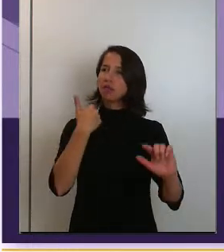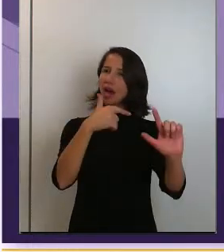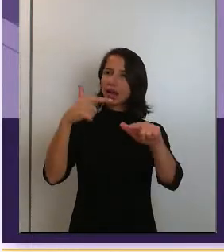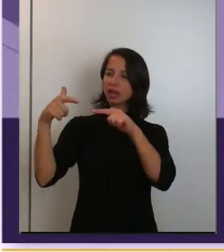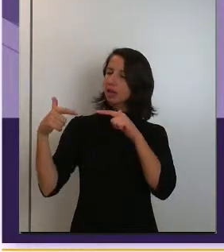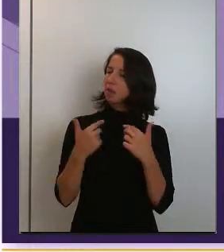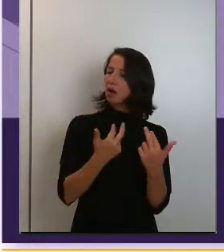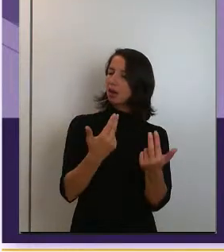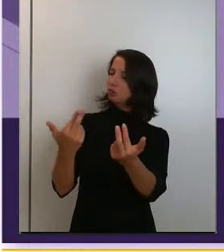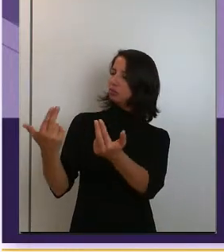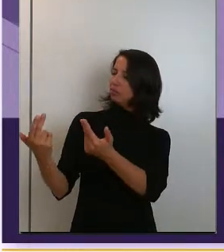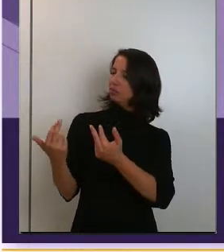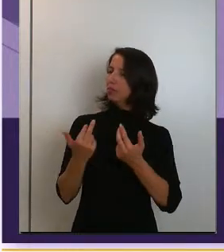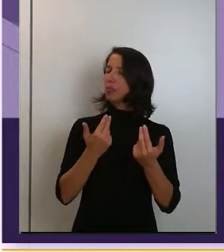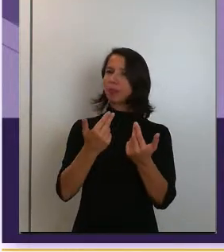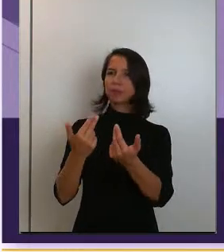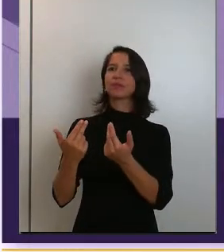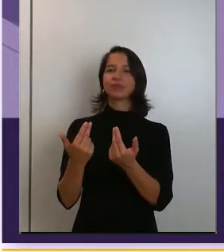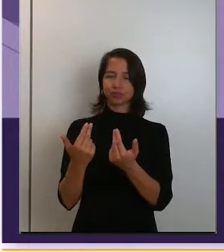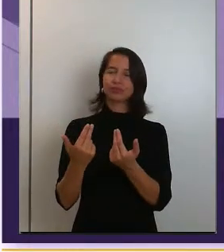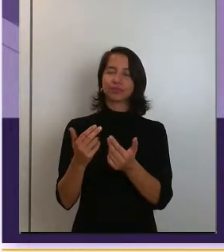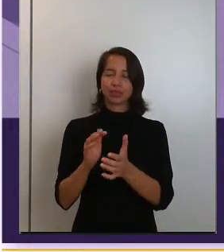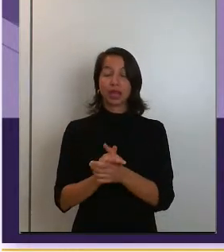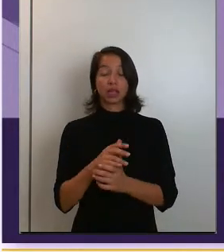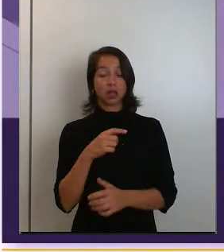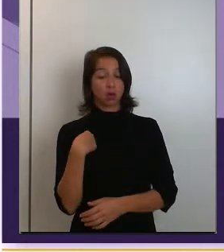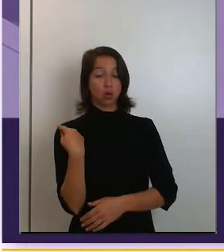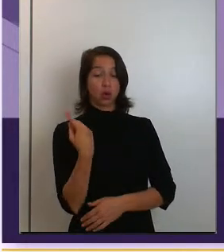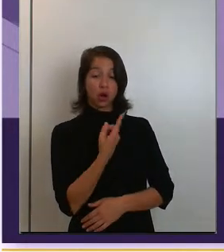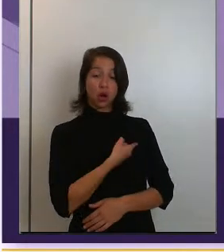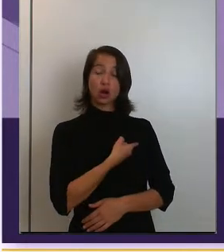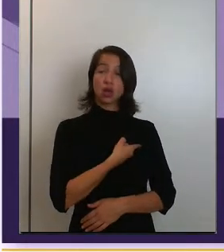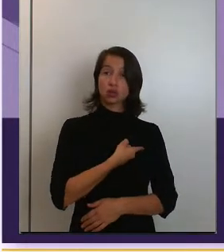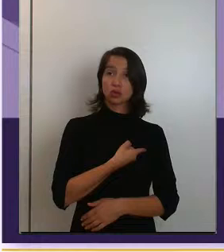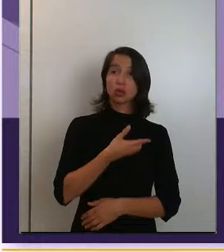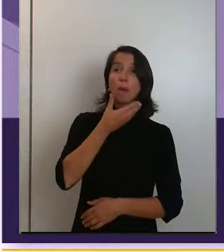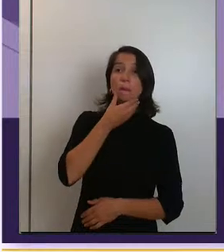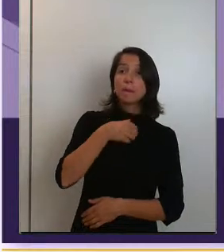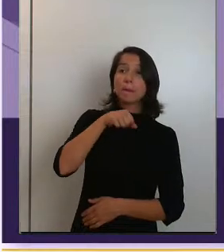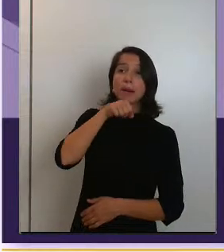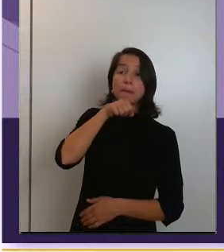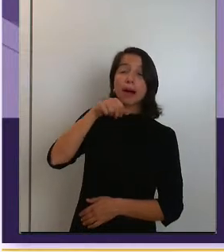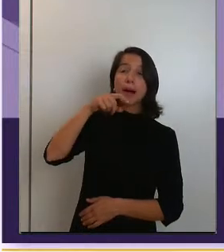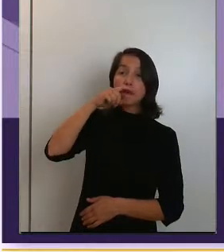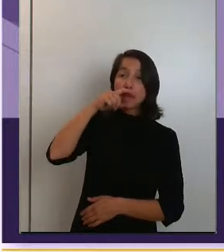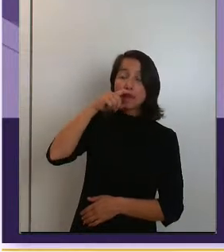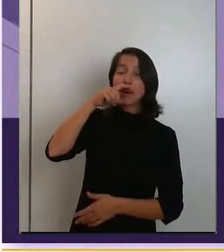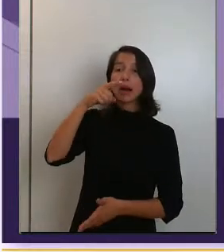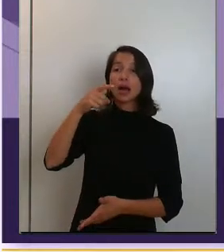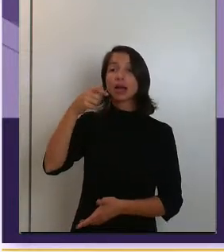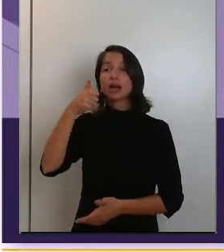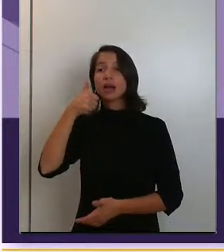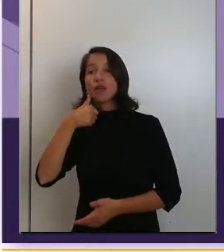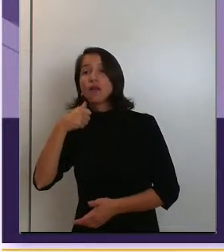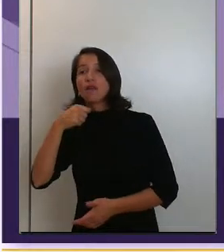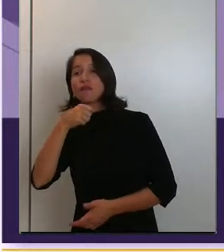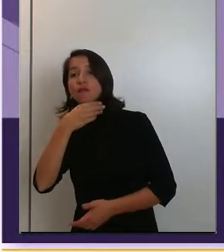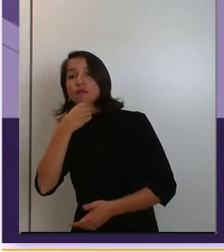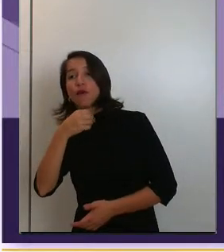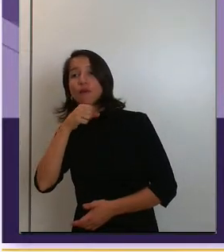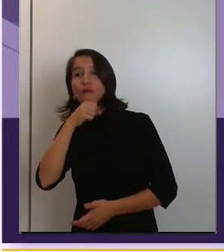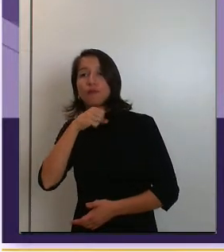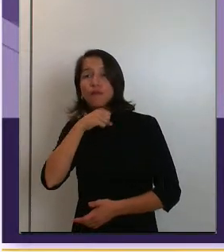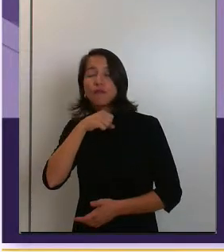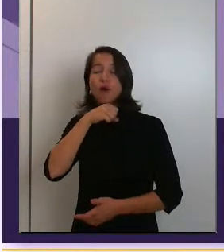padrões sociais. Quando nossos pais, nossos avós também se tornam pessoas mais frágeis, mais vulneráveis, eles também precisam de cuidados.